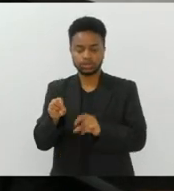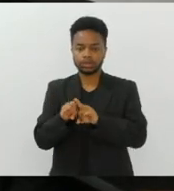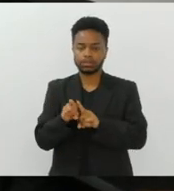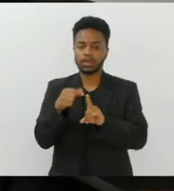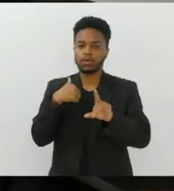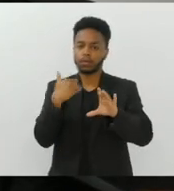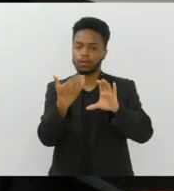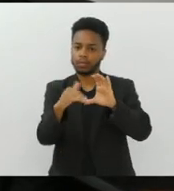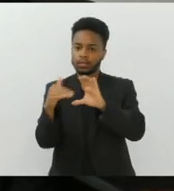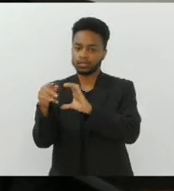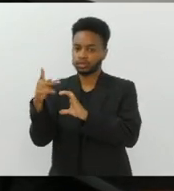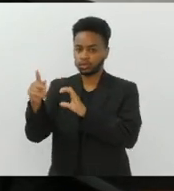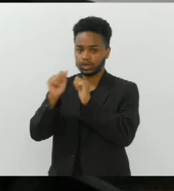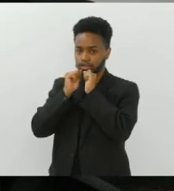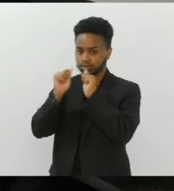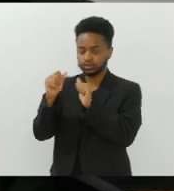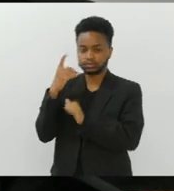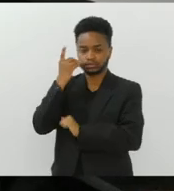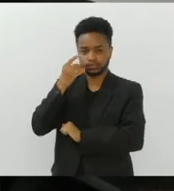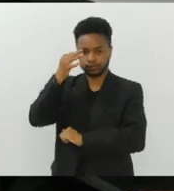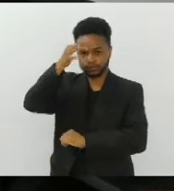sua assessoria, deputado Fred,